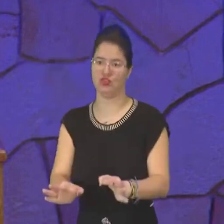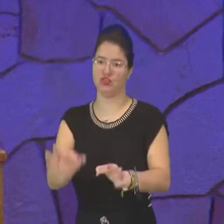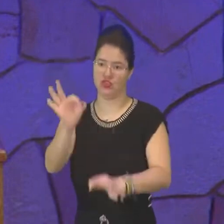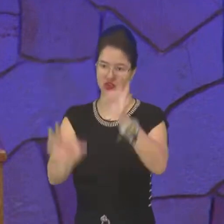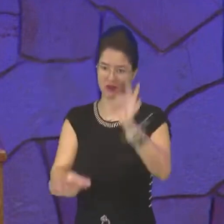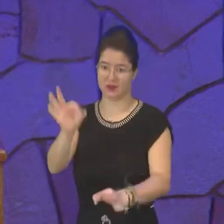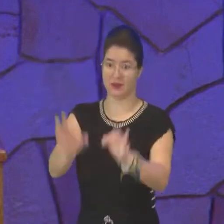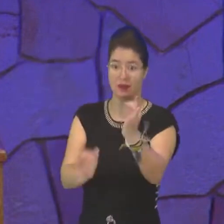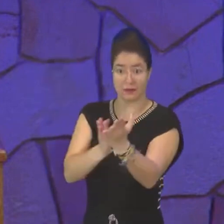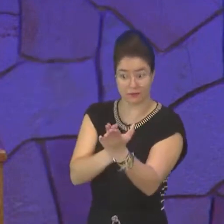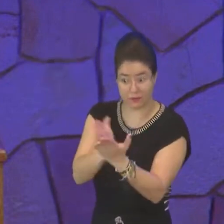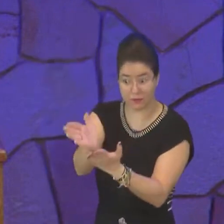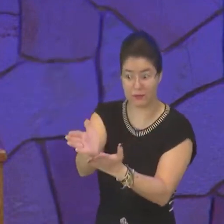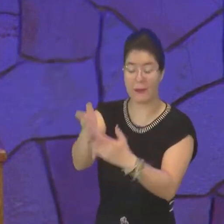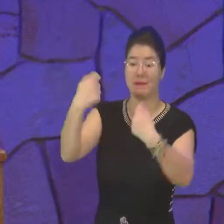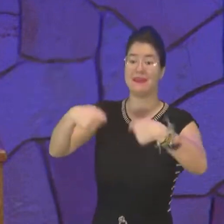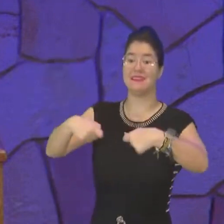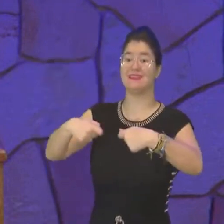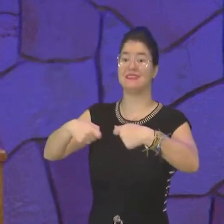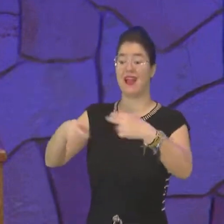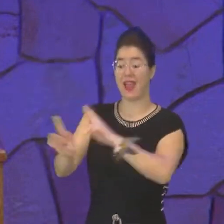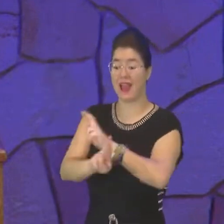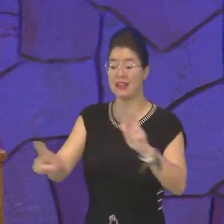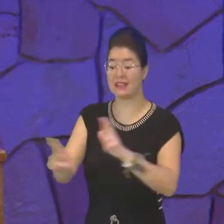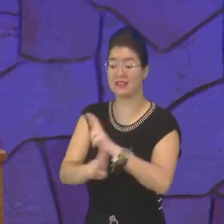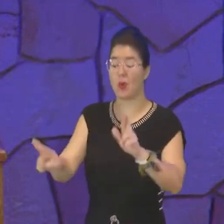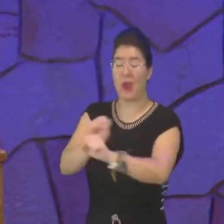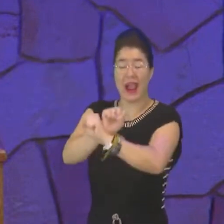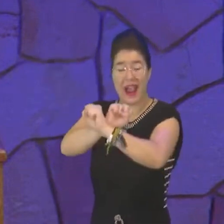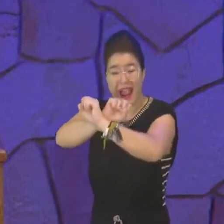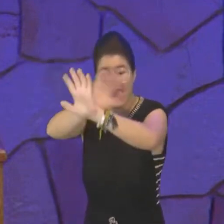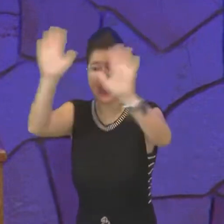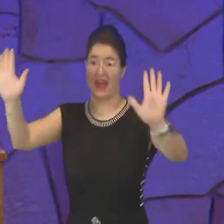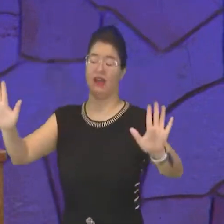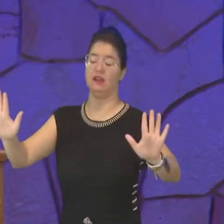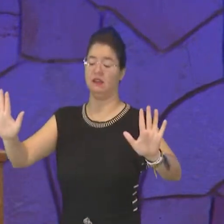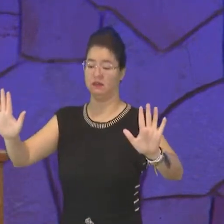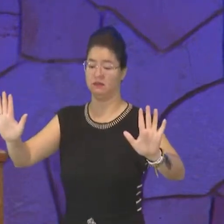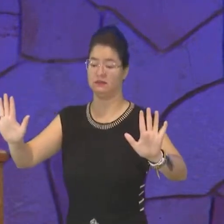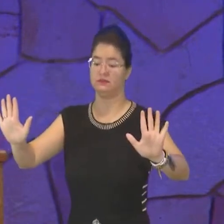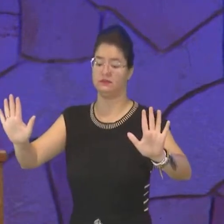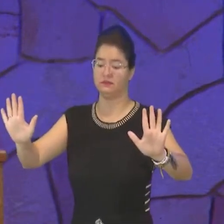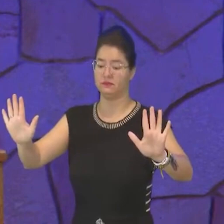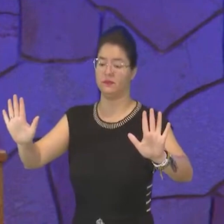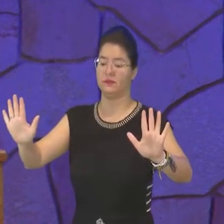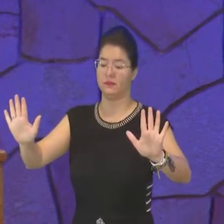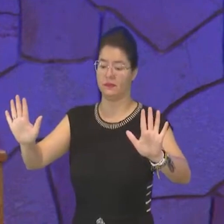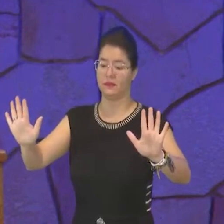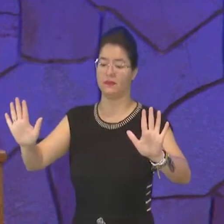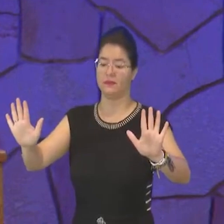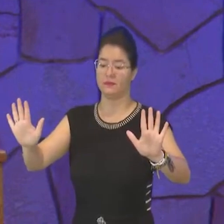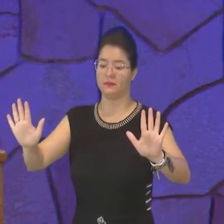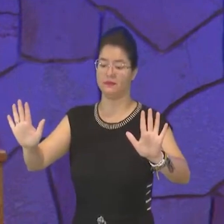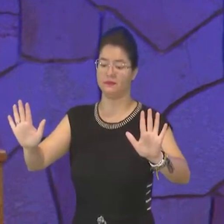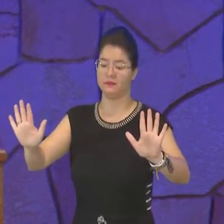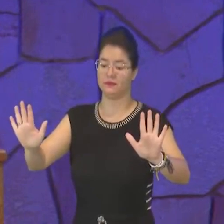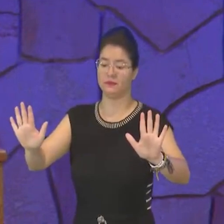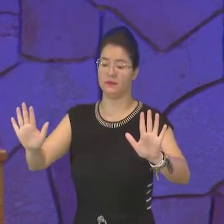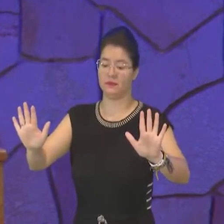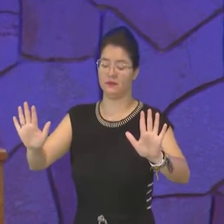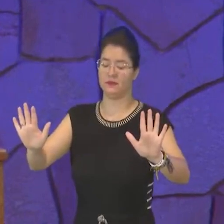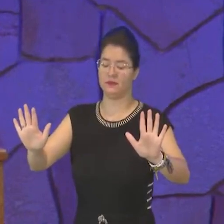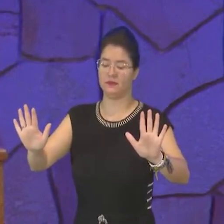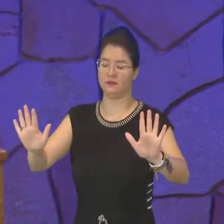honestidade, transparência nesta relação. Tem a ver com a legalidade em todos os aspectos, inclusive com o ordenamento